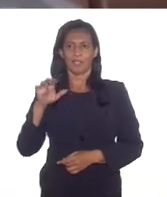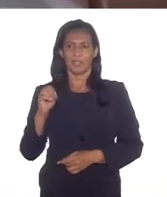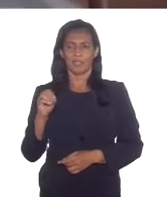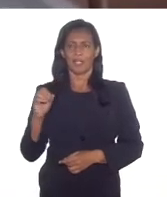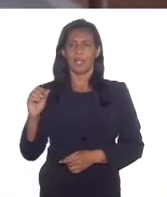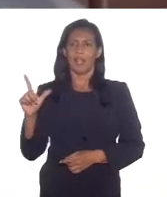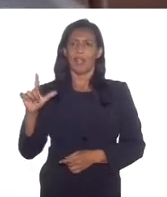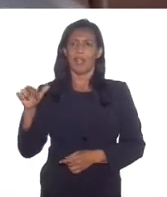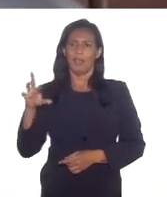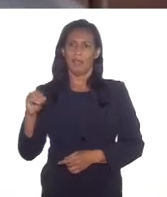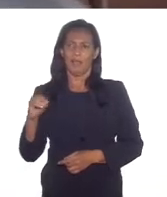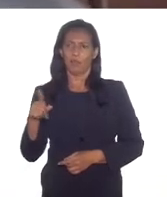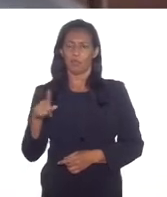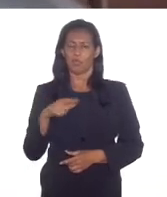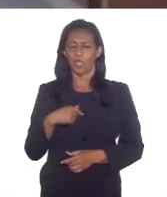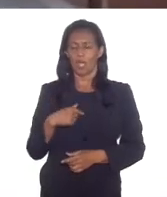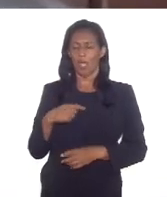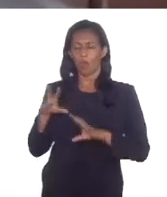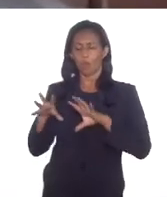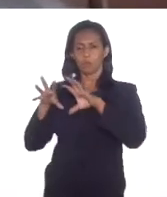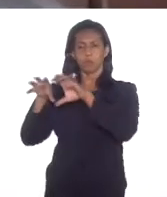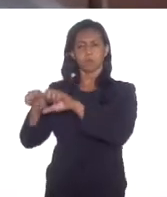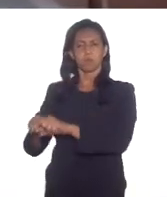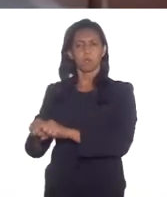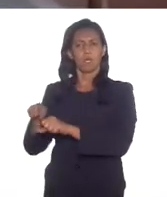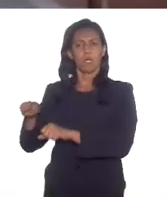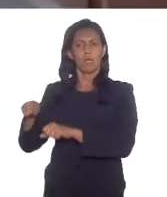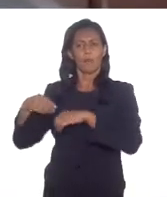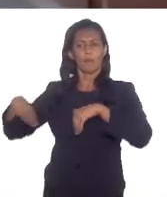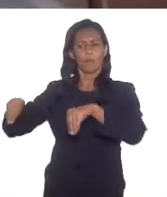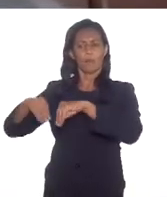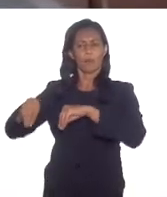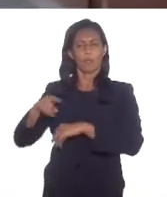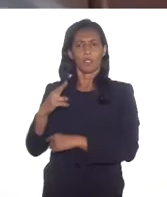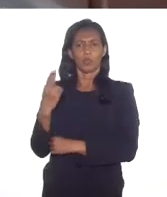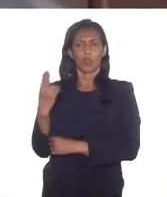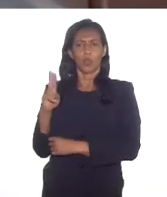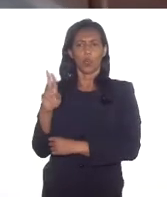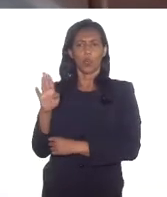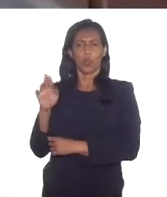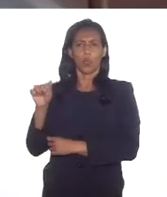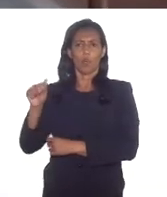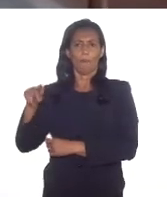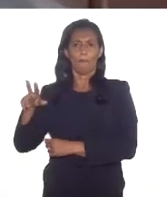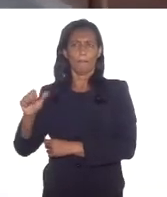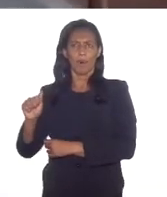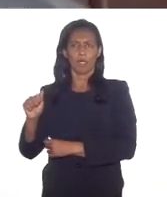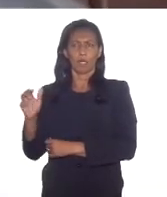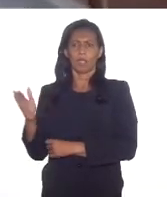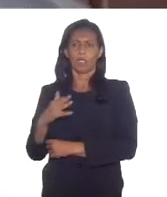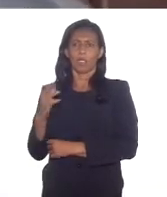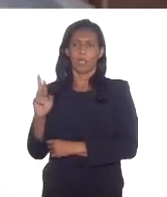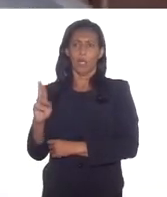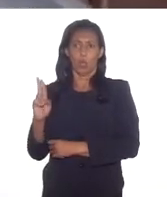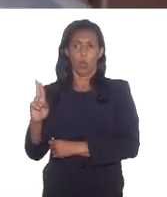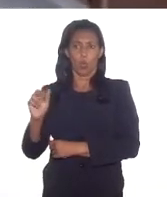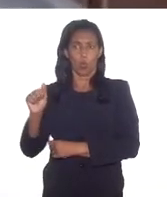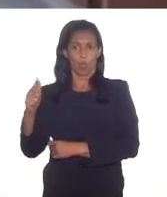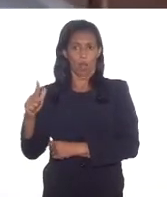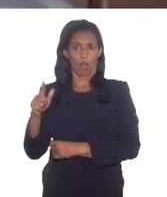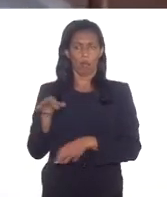a titulação de propriedades urbanas e rurais. É um projeto de lei, um programa,